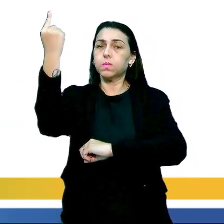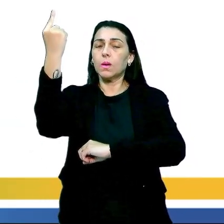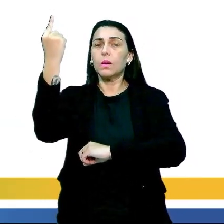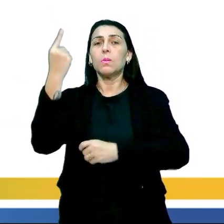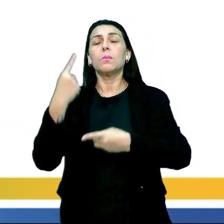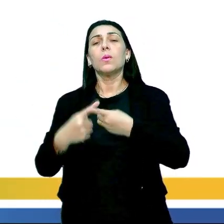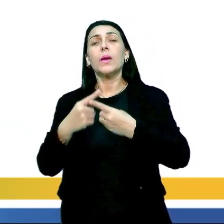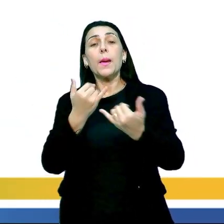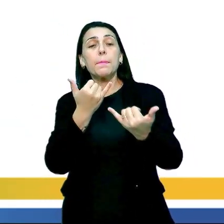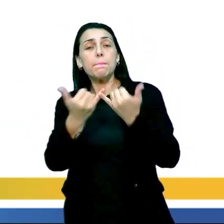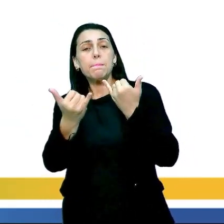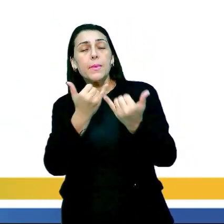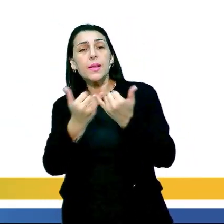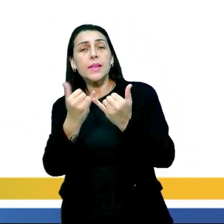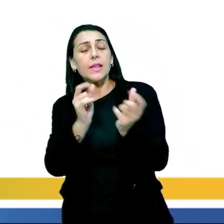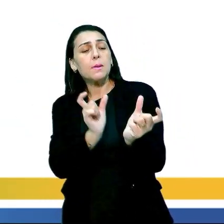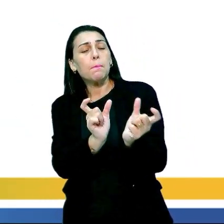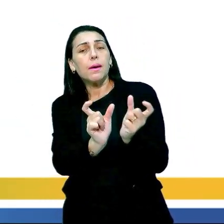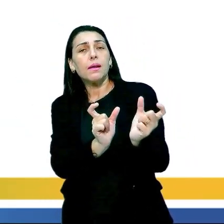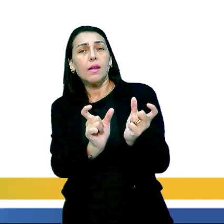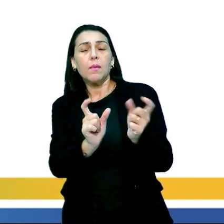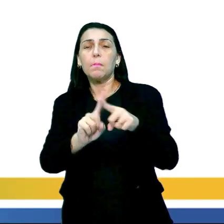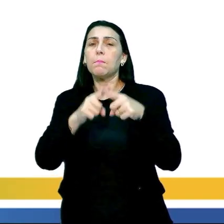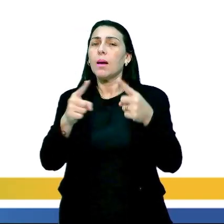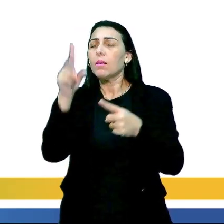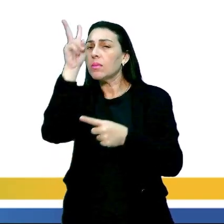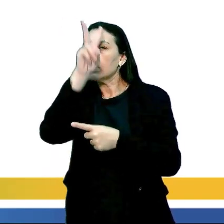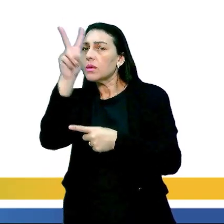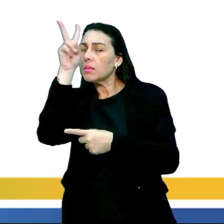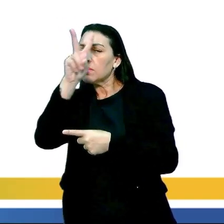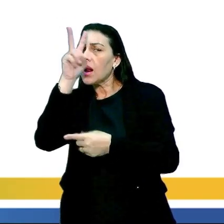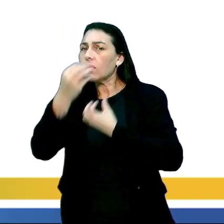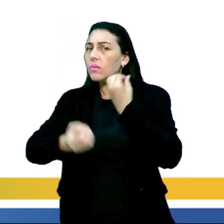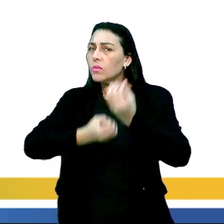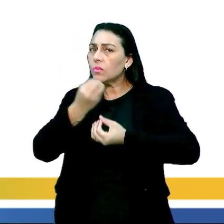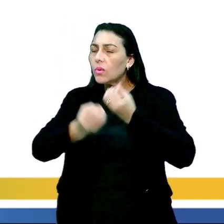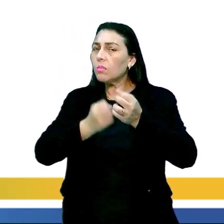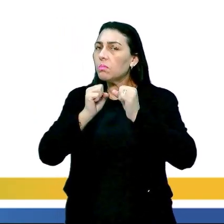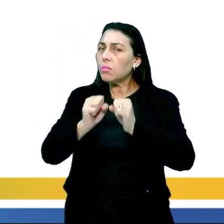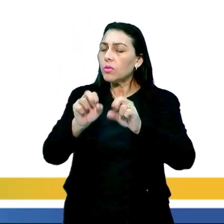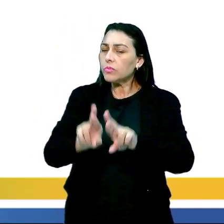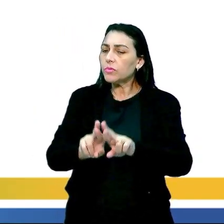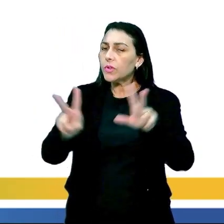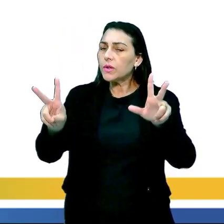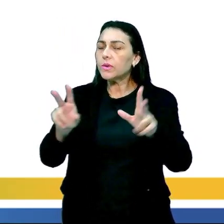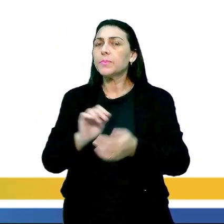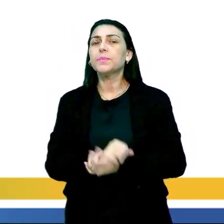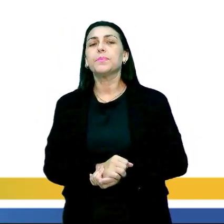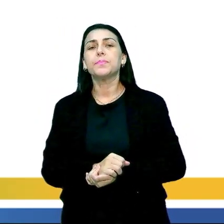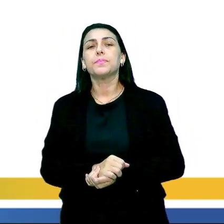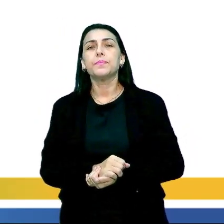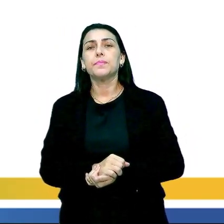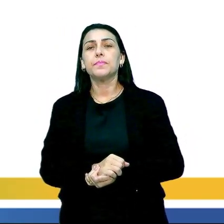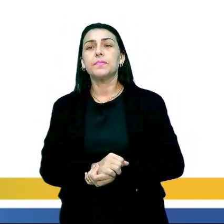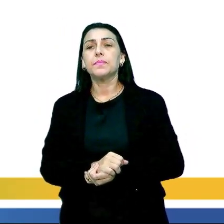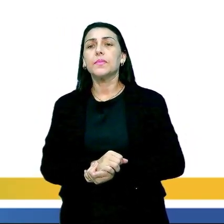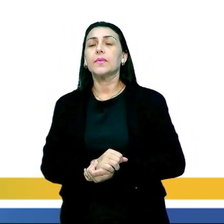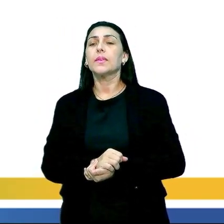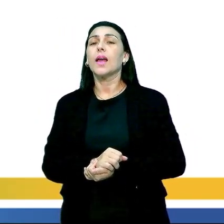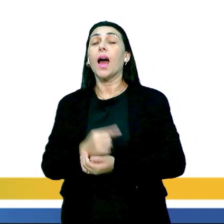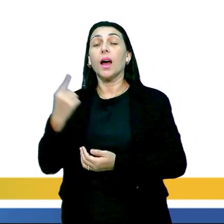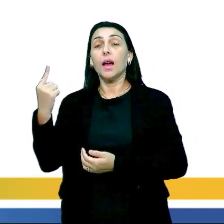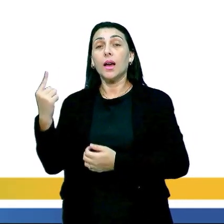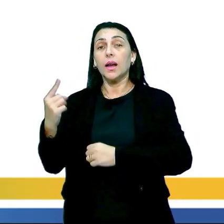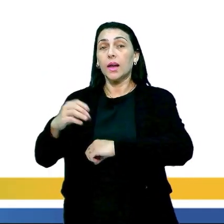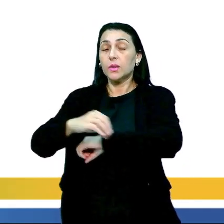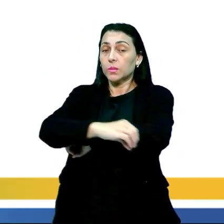devido à semelhança nas palavras. Mas vamos relembrar então, como que a gente pode diferenciar? A latitude, como